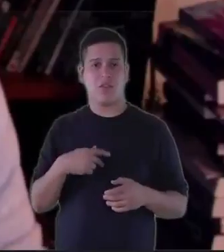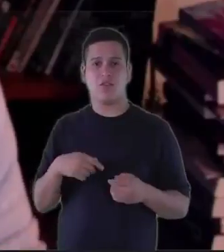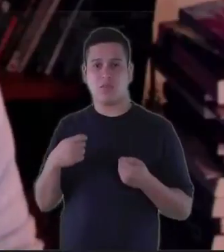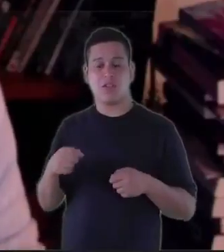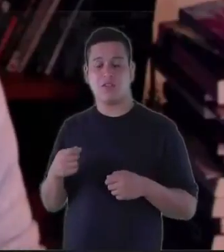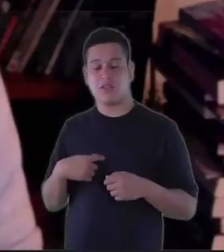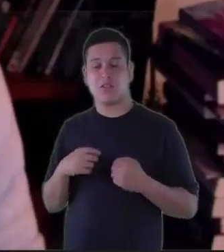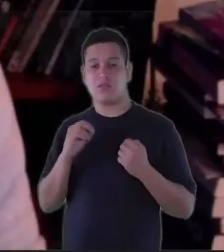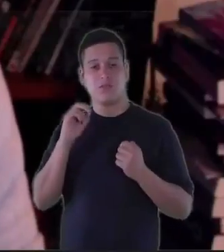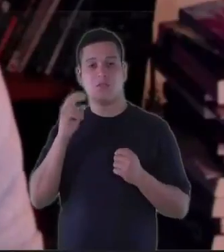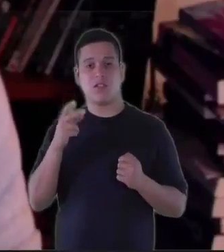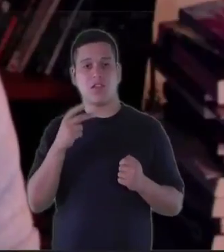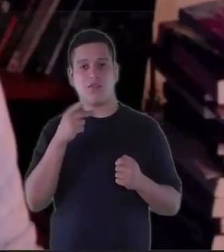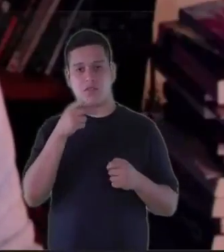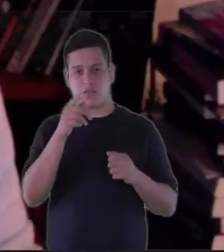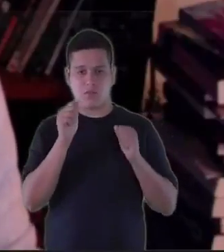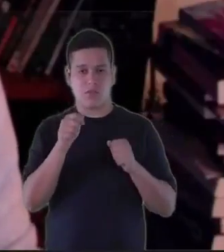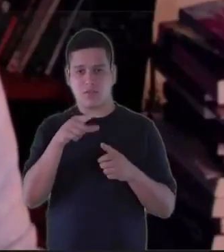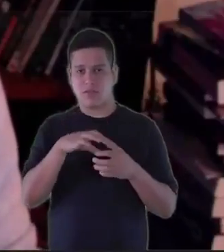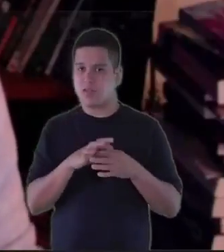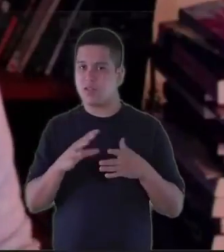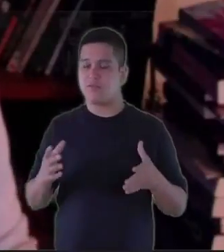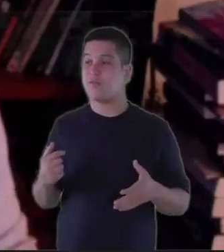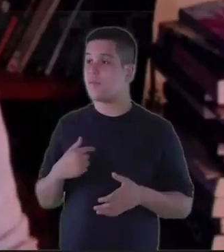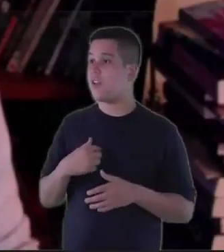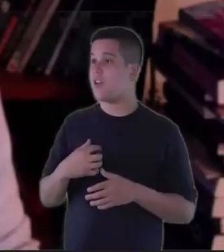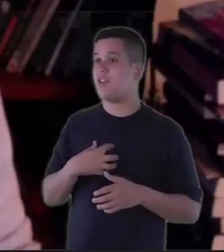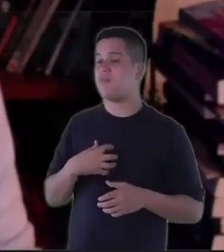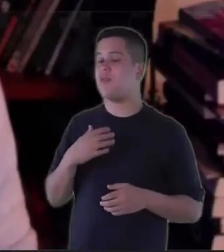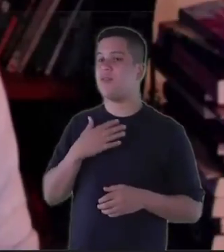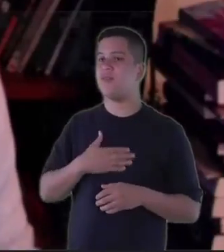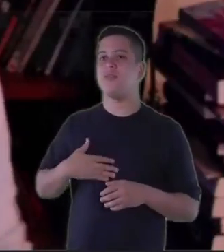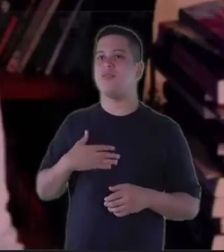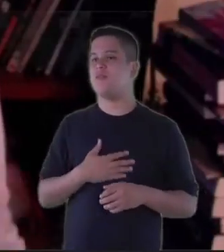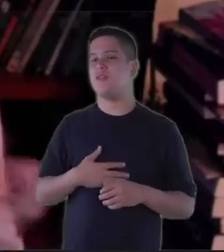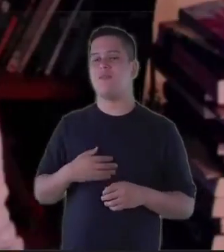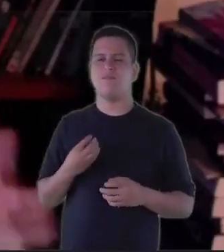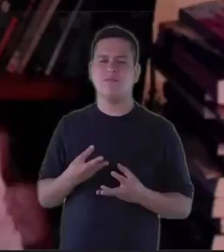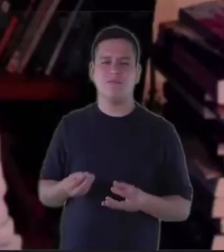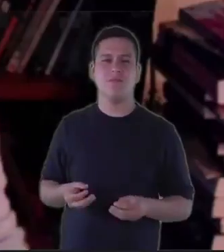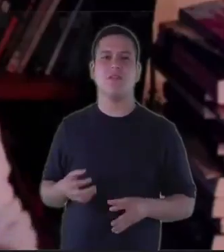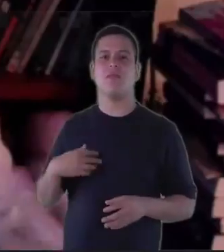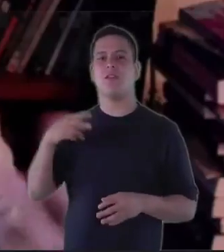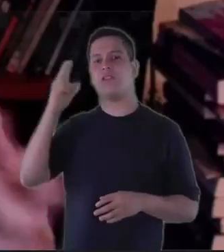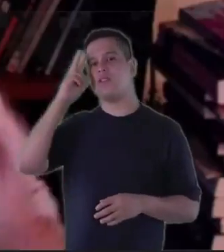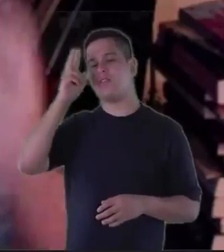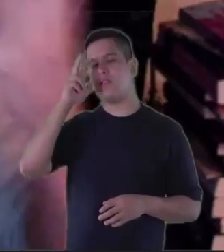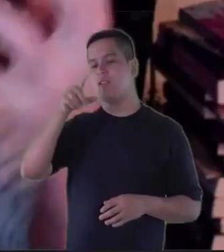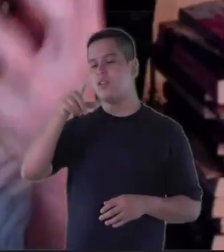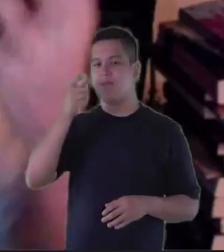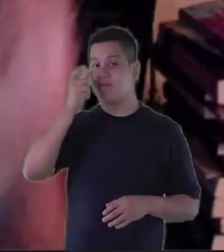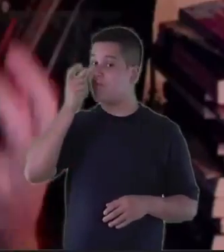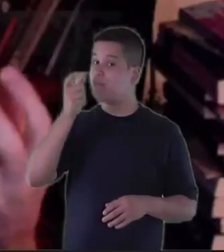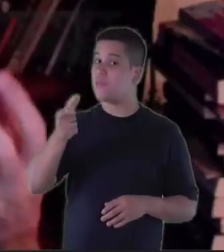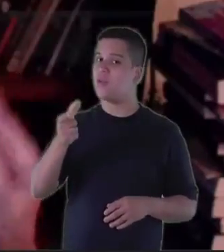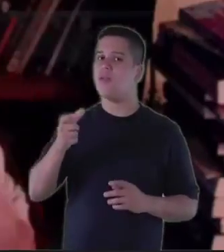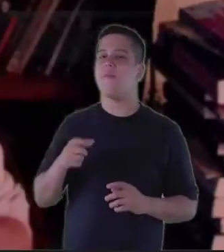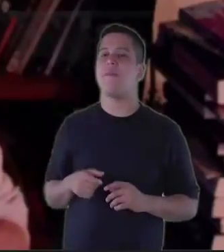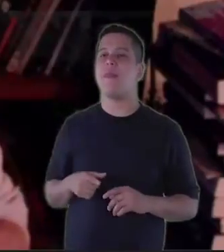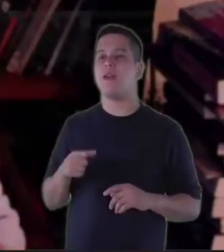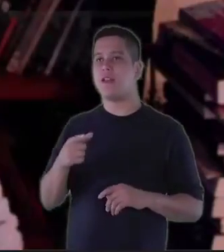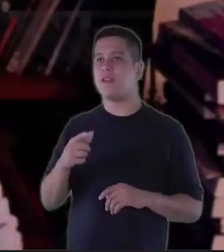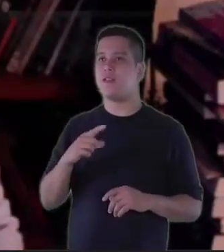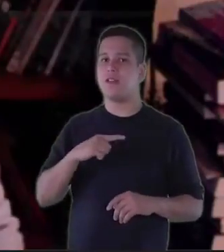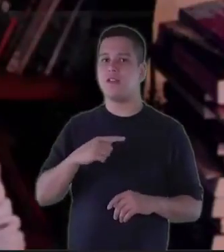contada. E aí eu realmente me motivei demais para essa história que é muito interessante do pai ex-policial